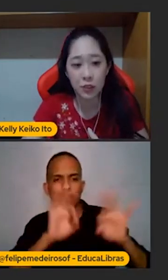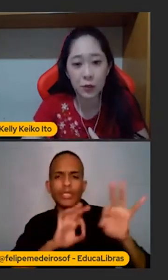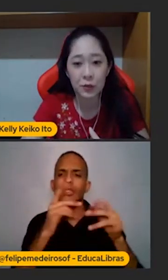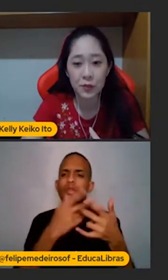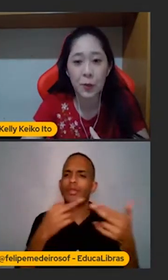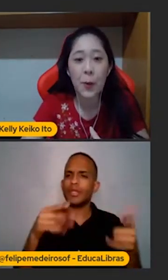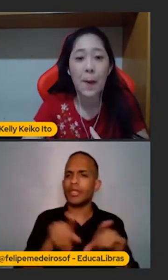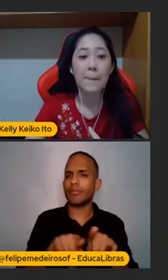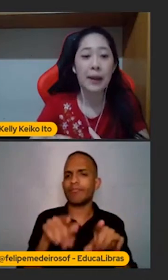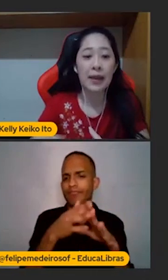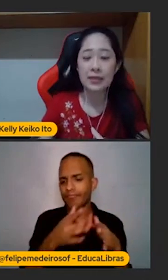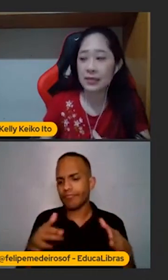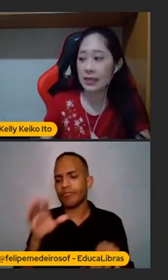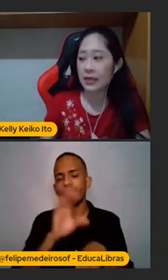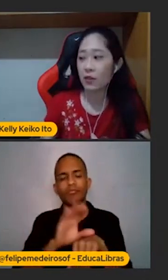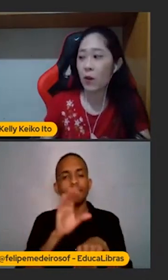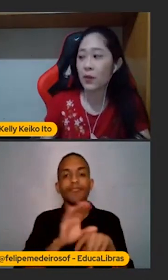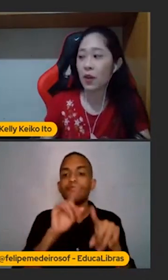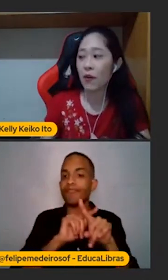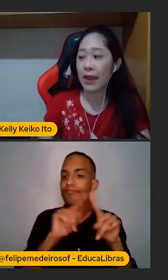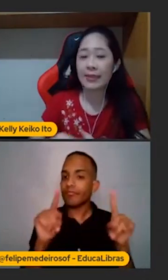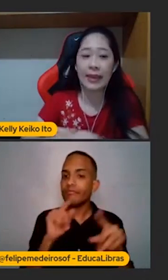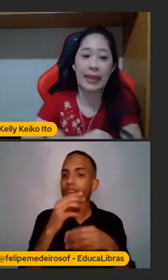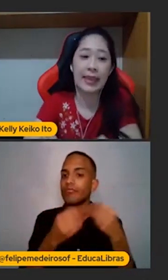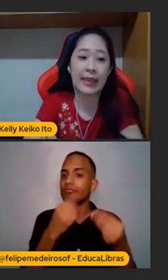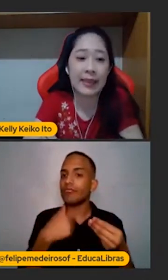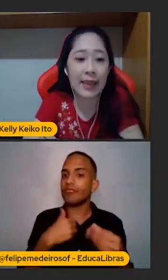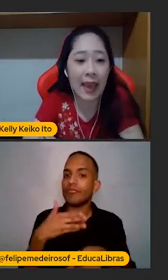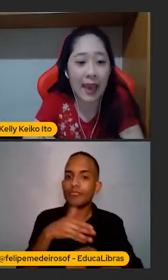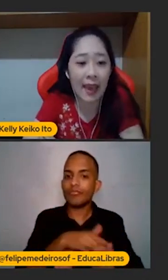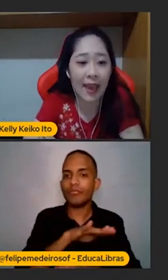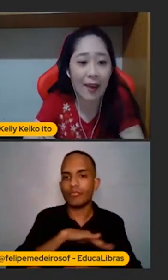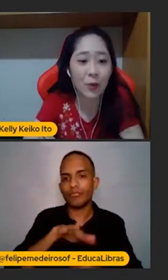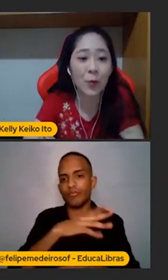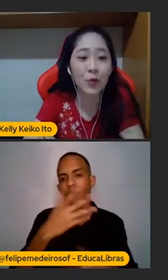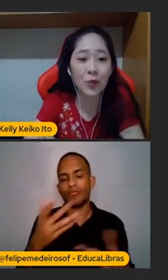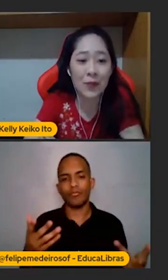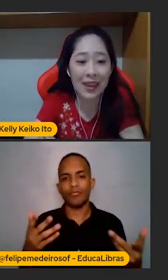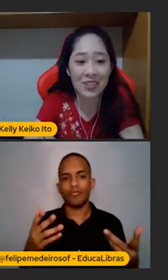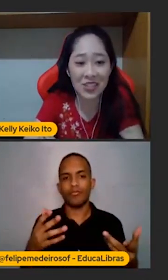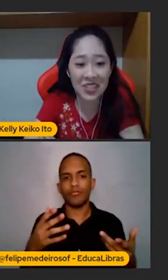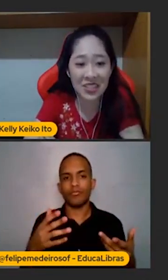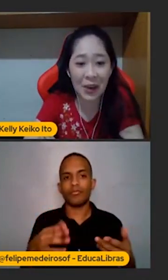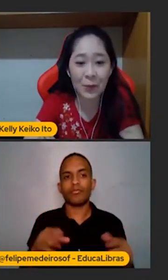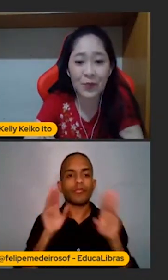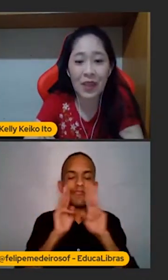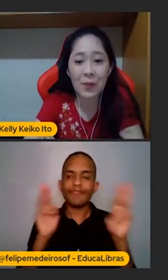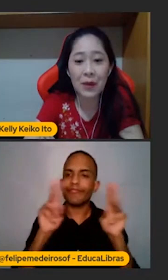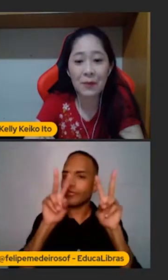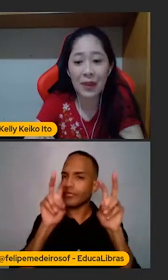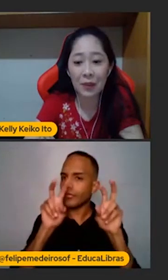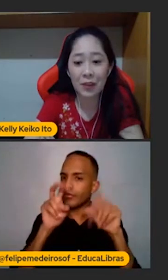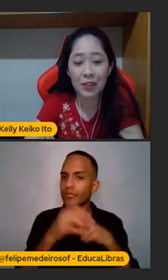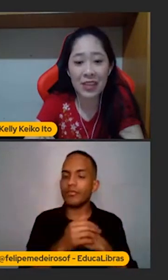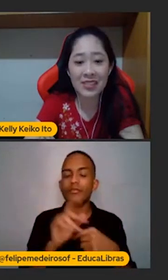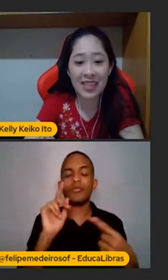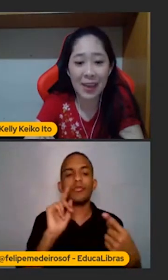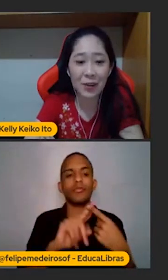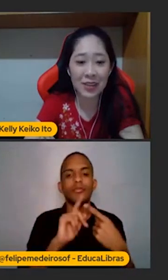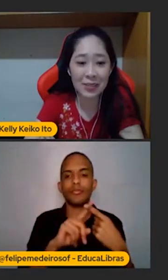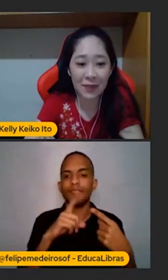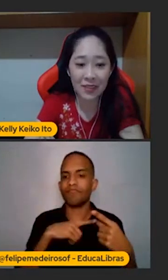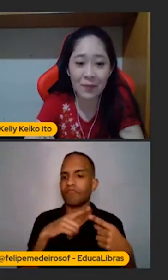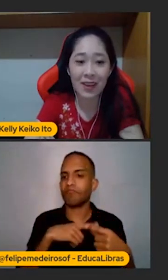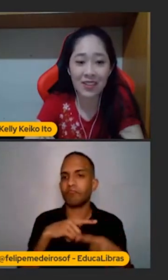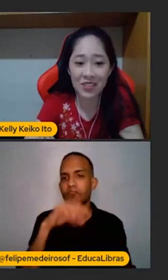essas coisas durante o curso mas como eu entrei né na no mundo do marketing digital primeiro